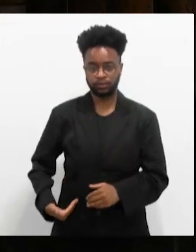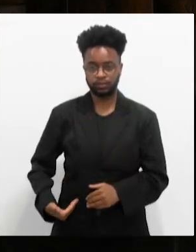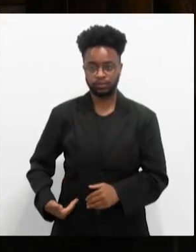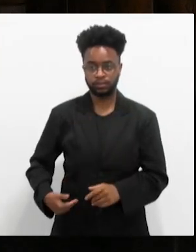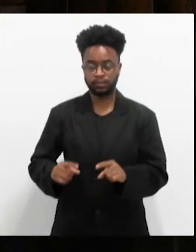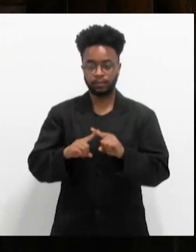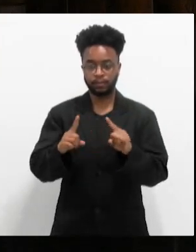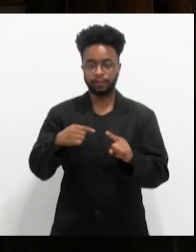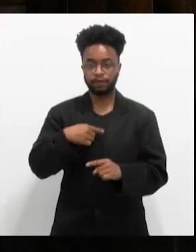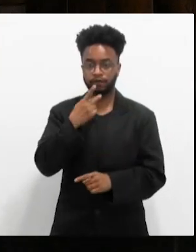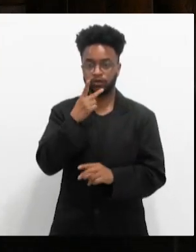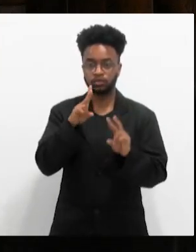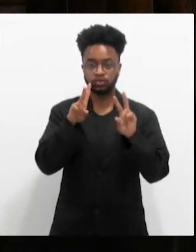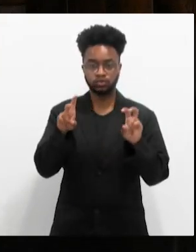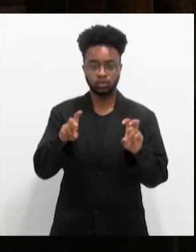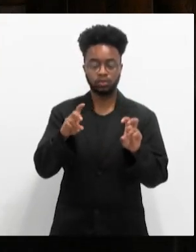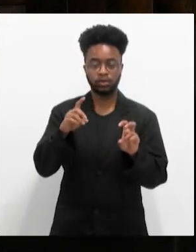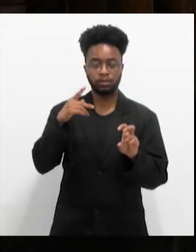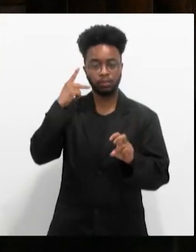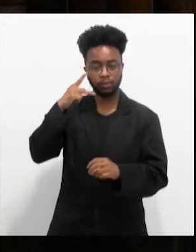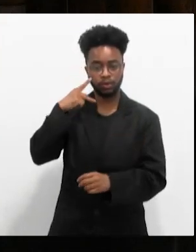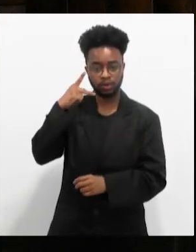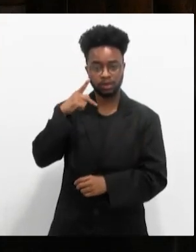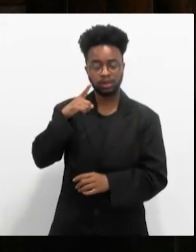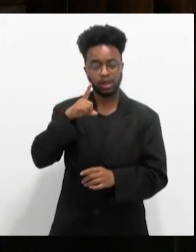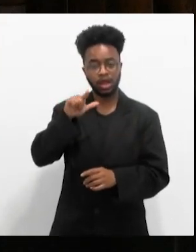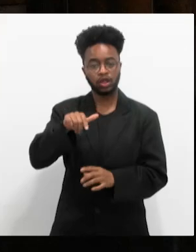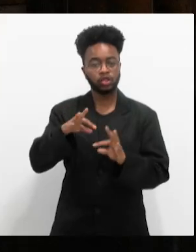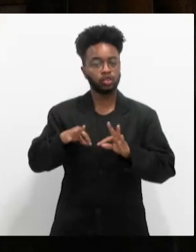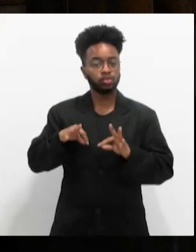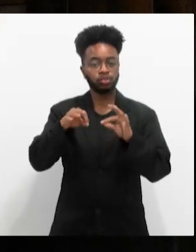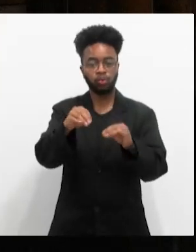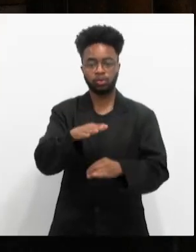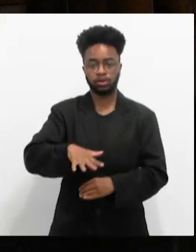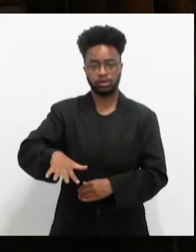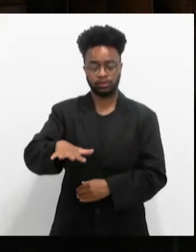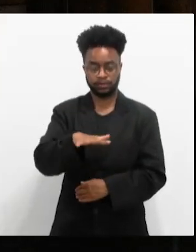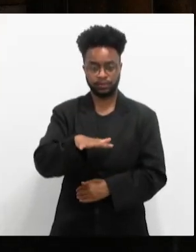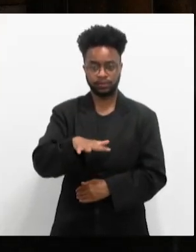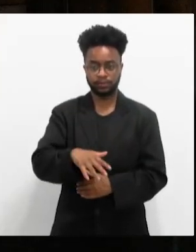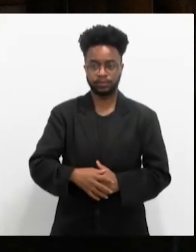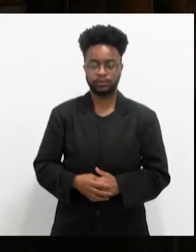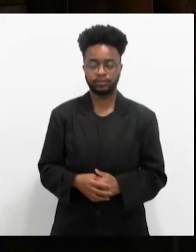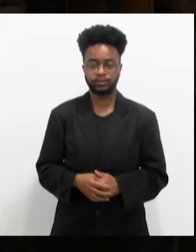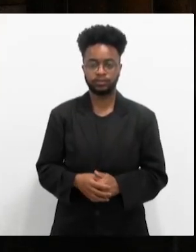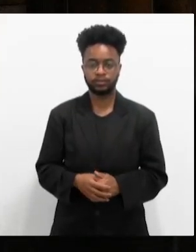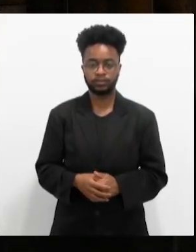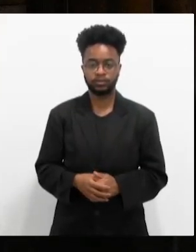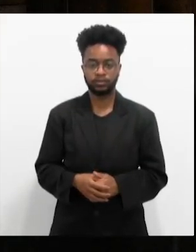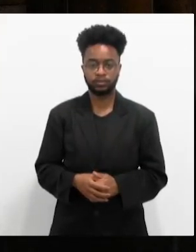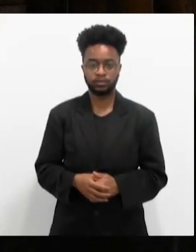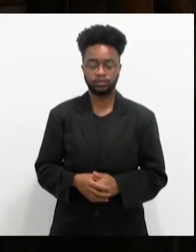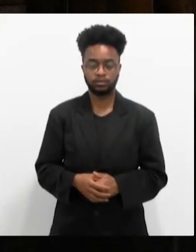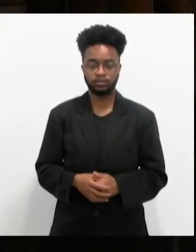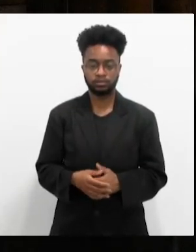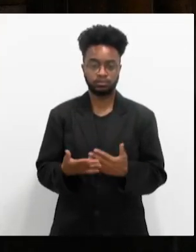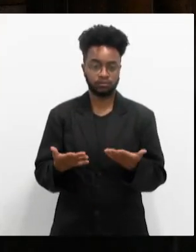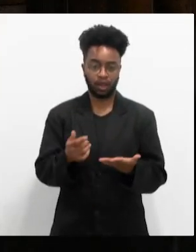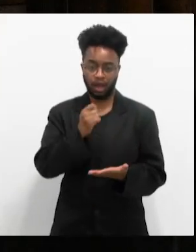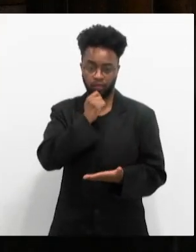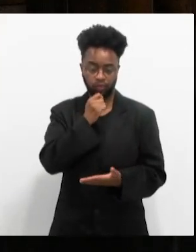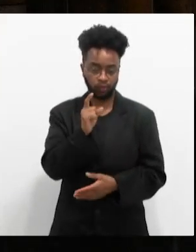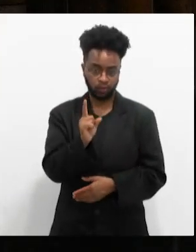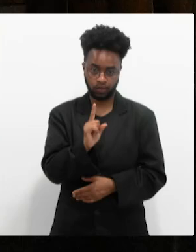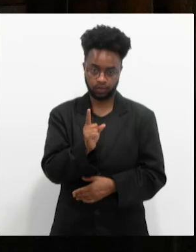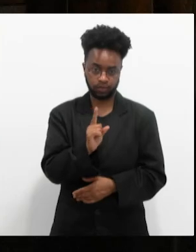falando parlamentares, estou falando em todos os âmbitos. Não é à toa, senhor